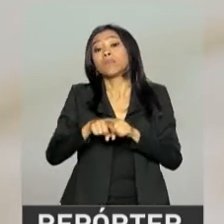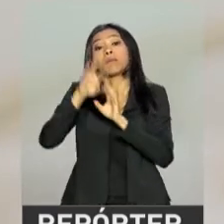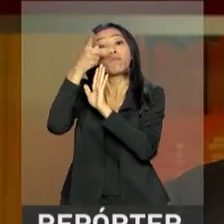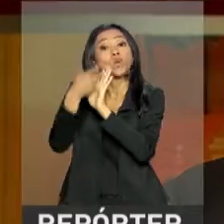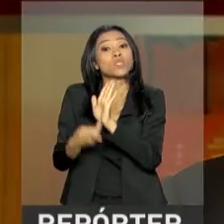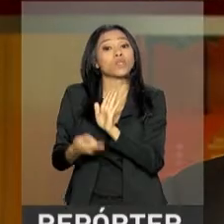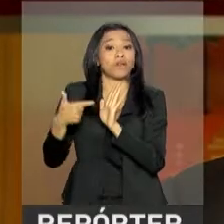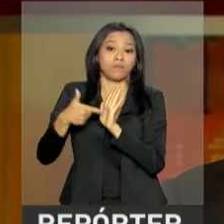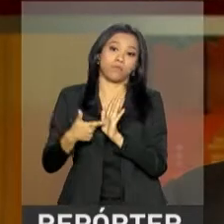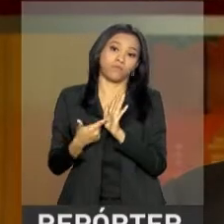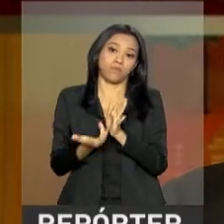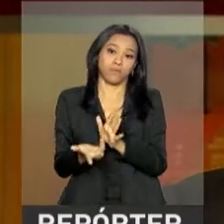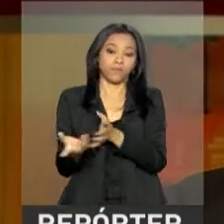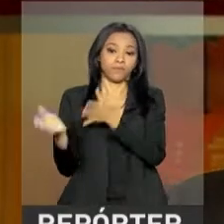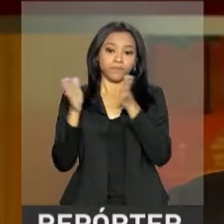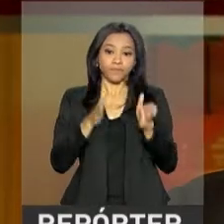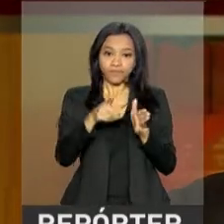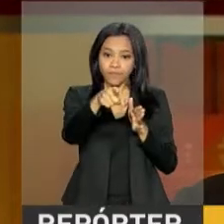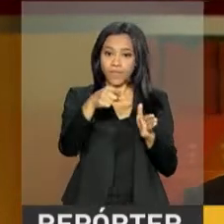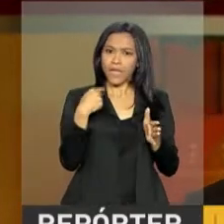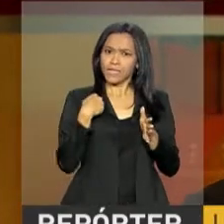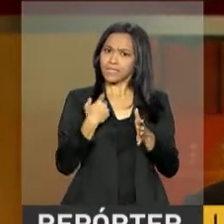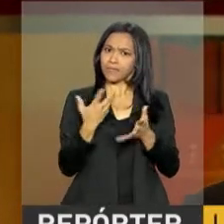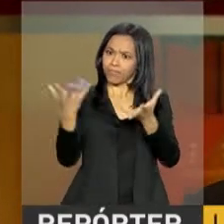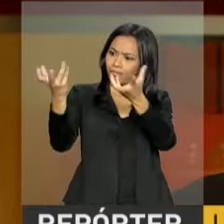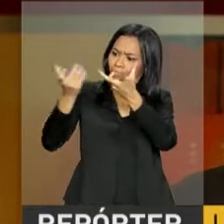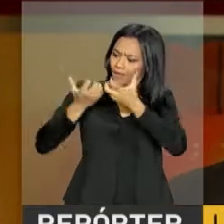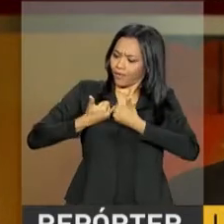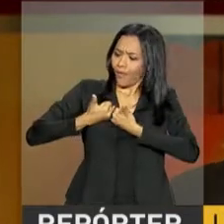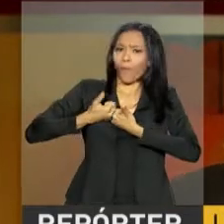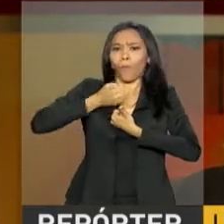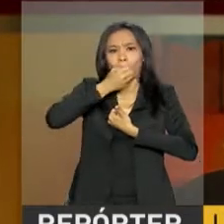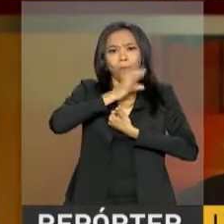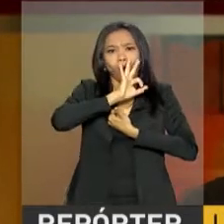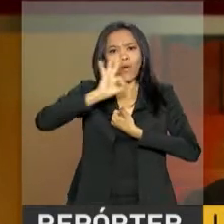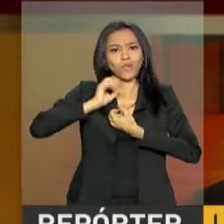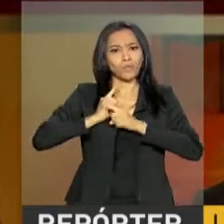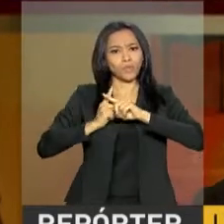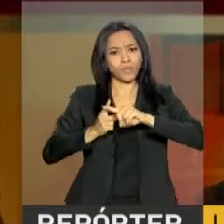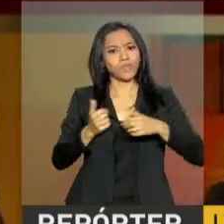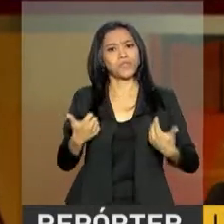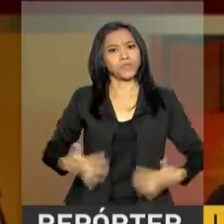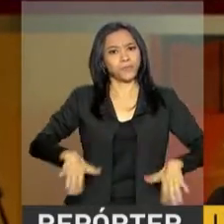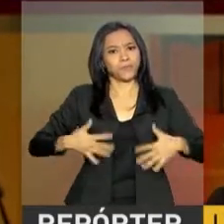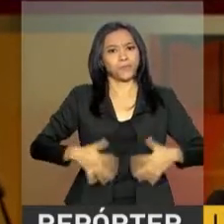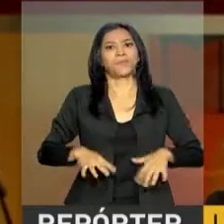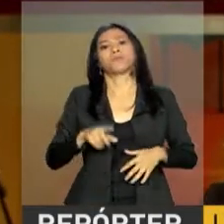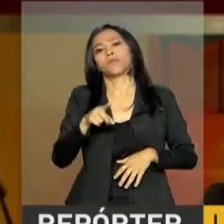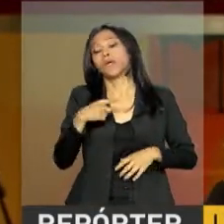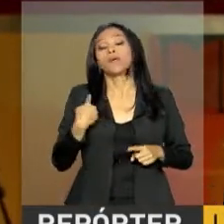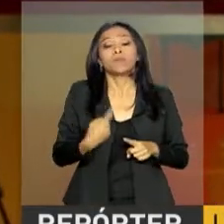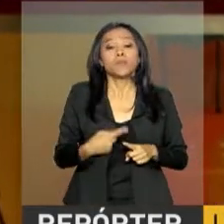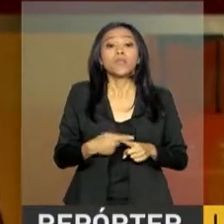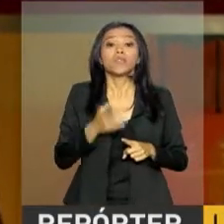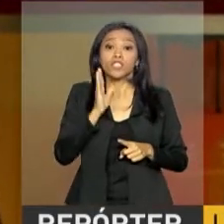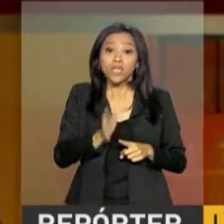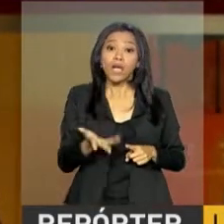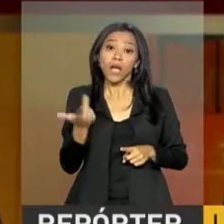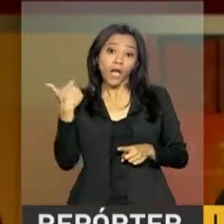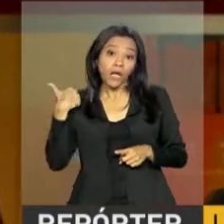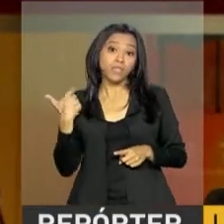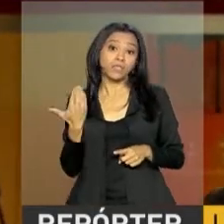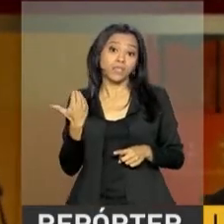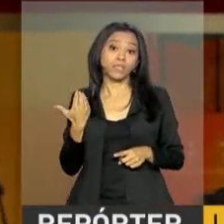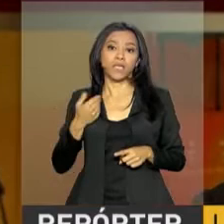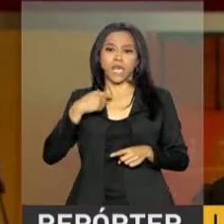a gente recebe essa notícia positivamente especialmente no que tange aquilo foi verbalizado